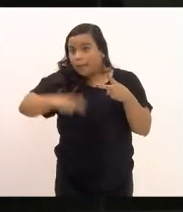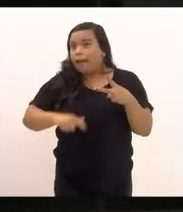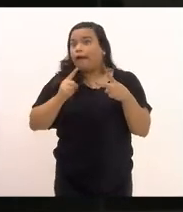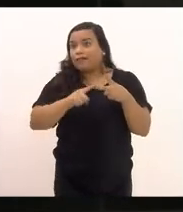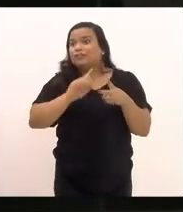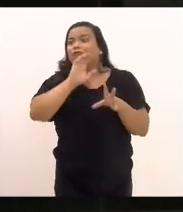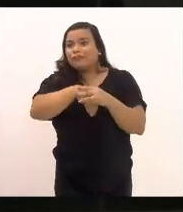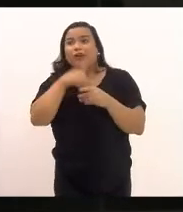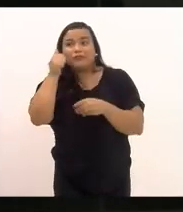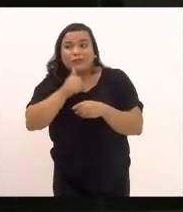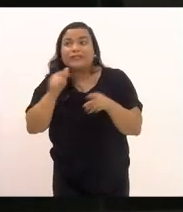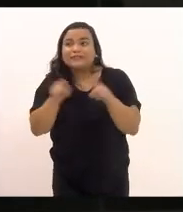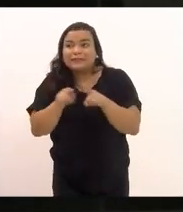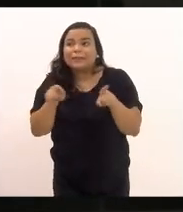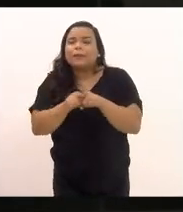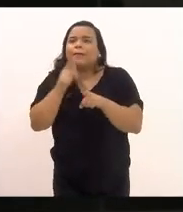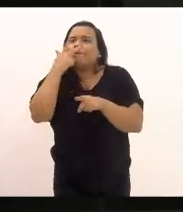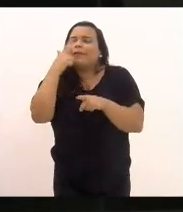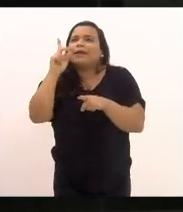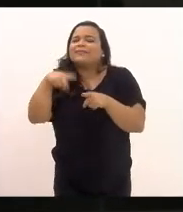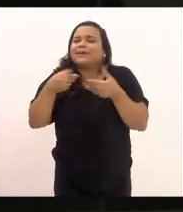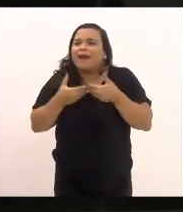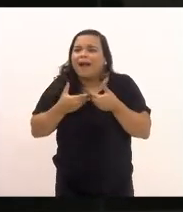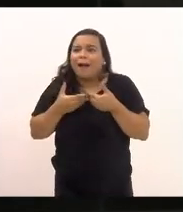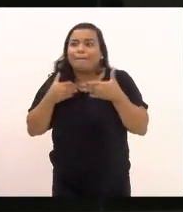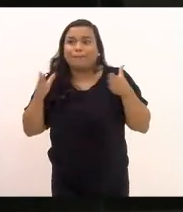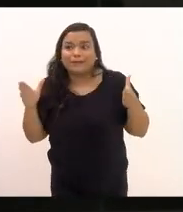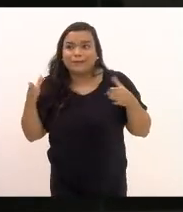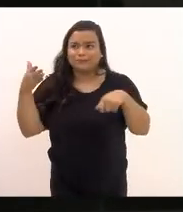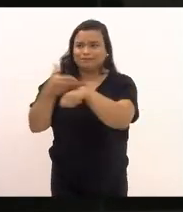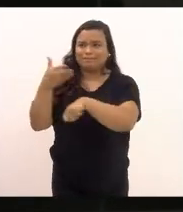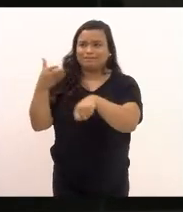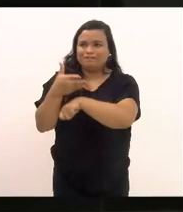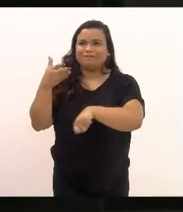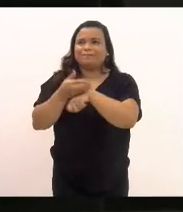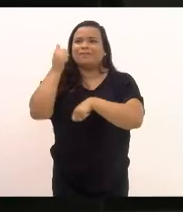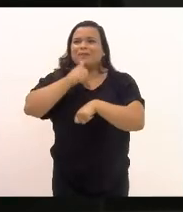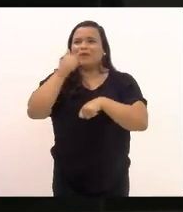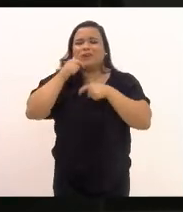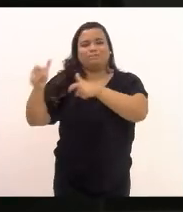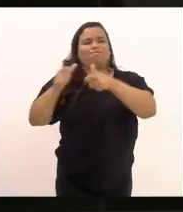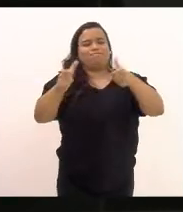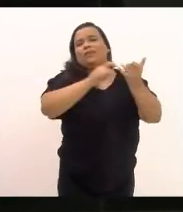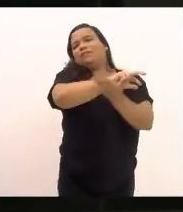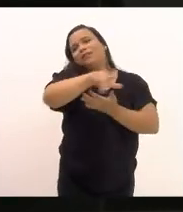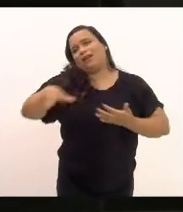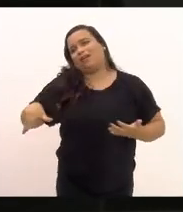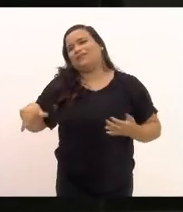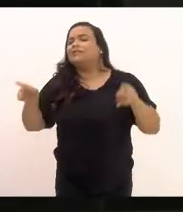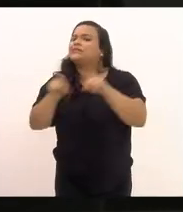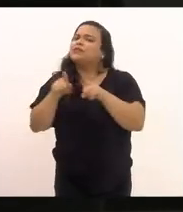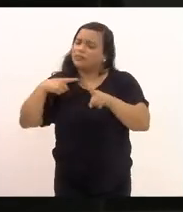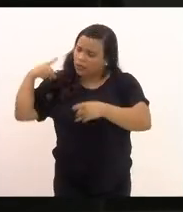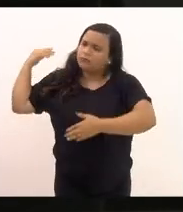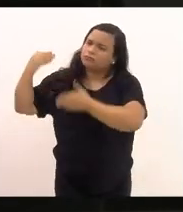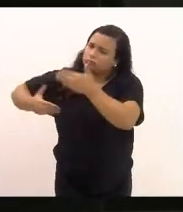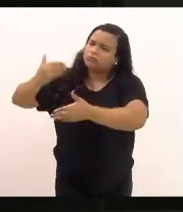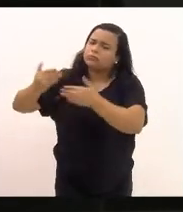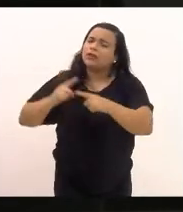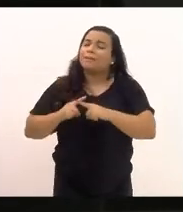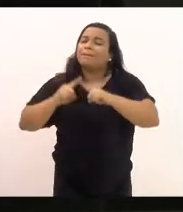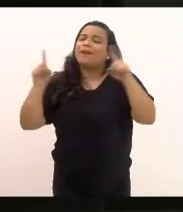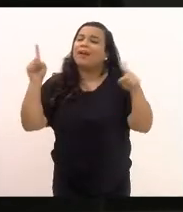voto feminino foi a porta de entrada da participação das mulheres. E, apesar de todos os avanços, as